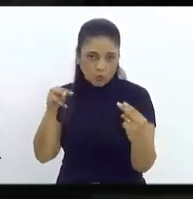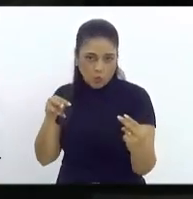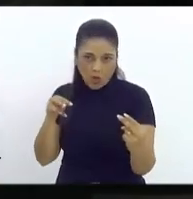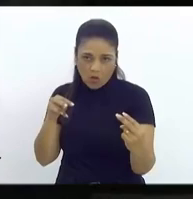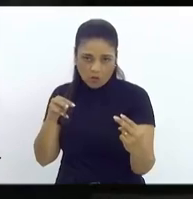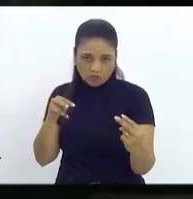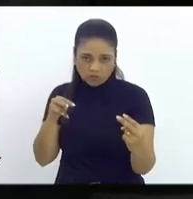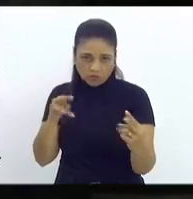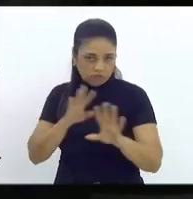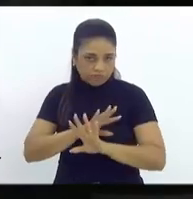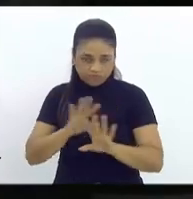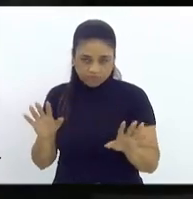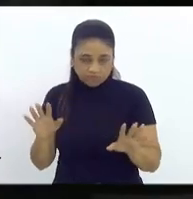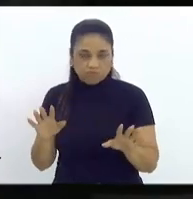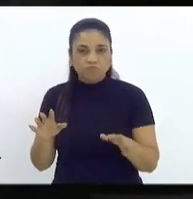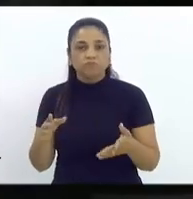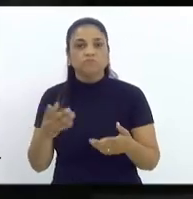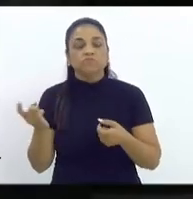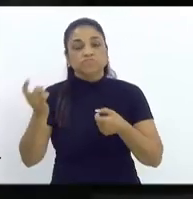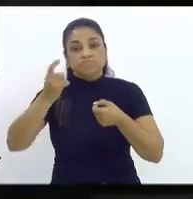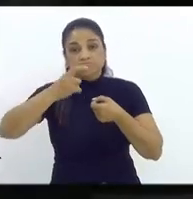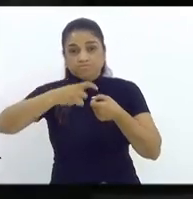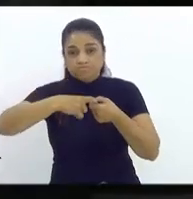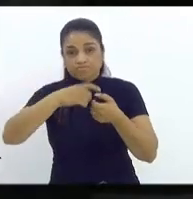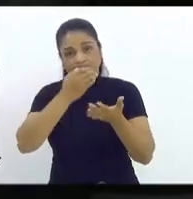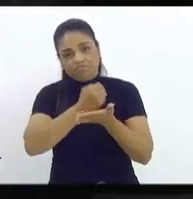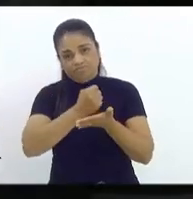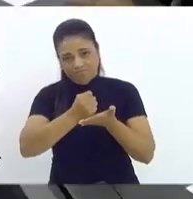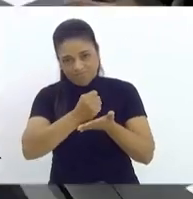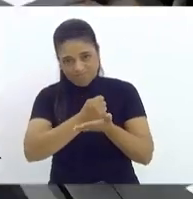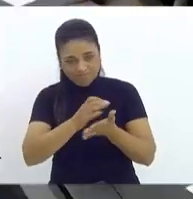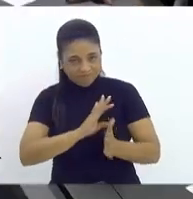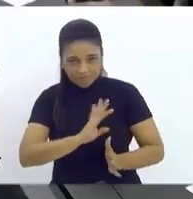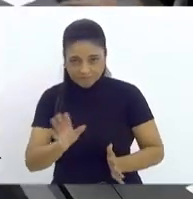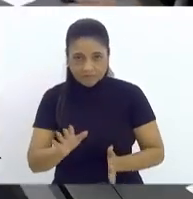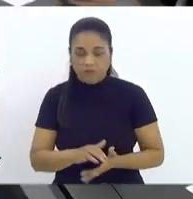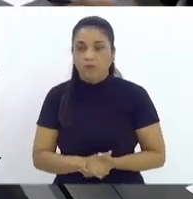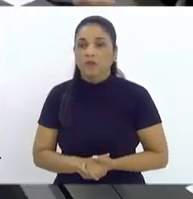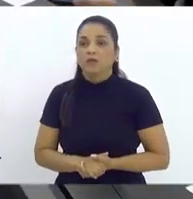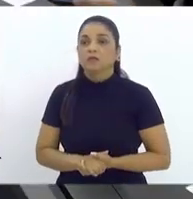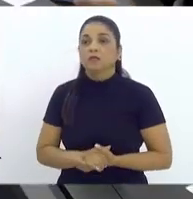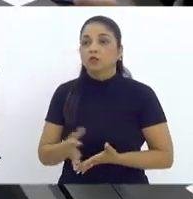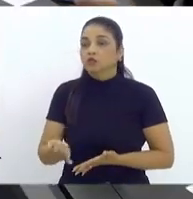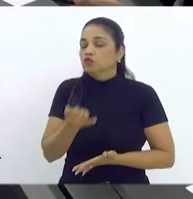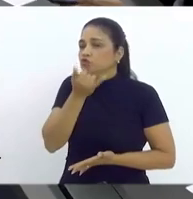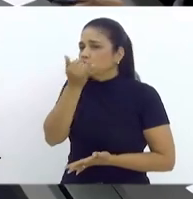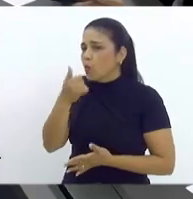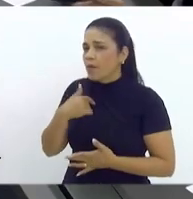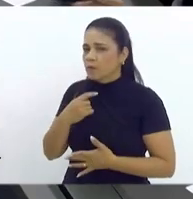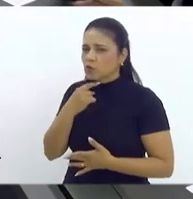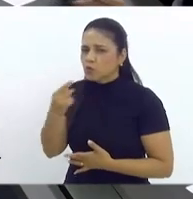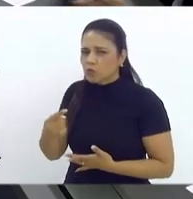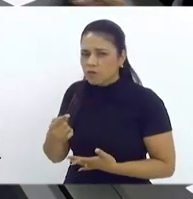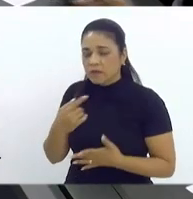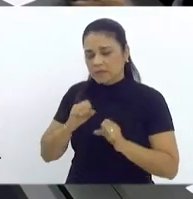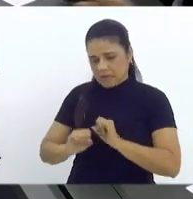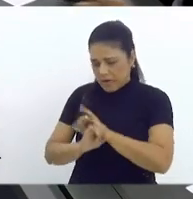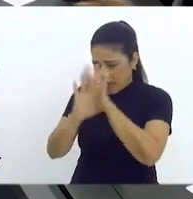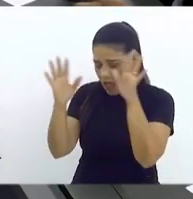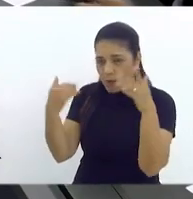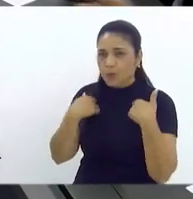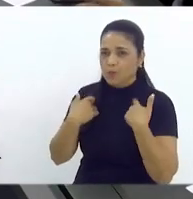igual a qualquer outro cliente da nossa área de concessão. A minha dúvida é só, desculpa, presidente, só para esclarecer.